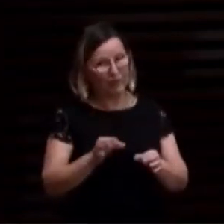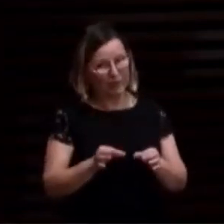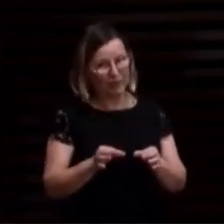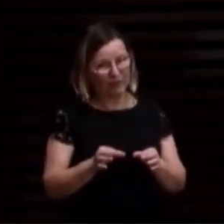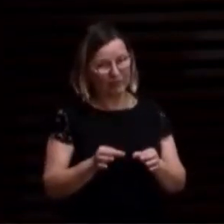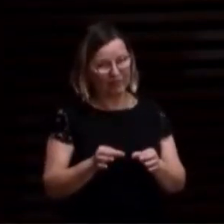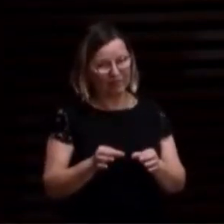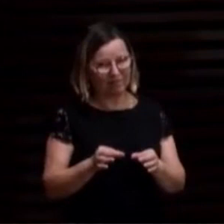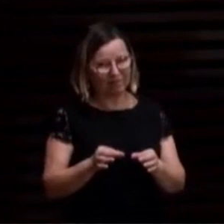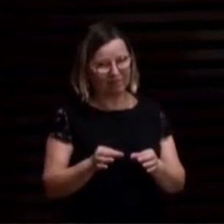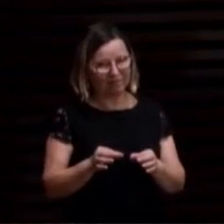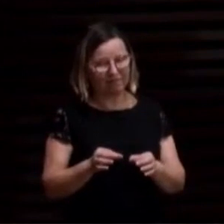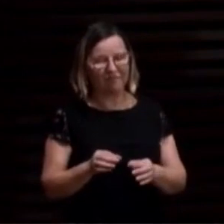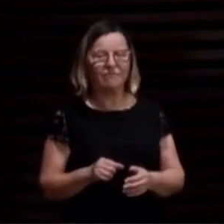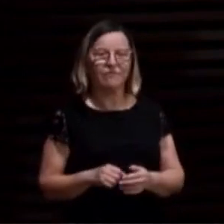45 justos?